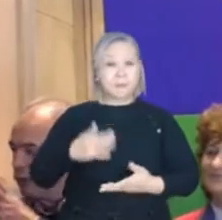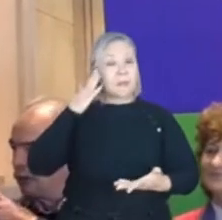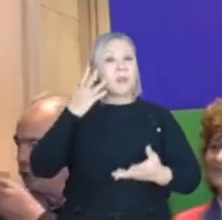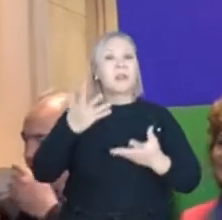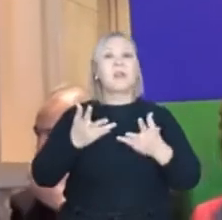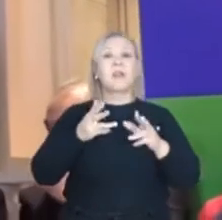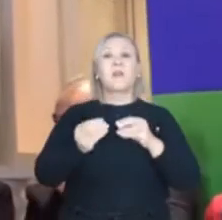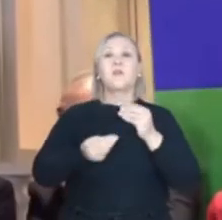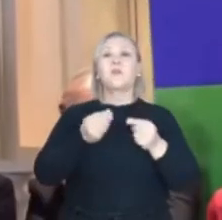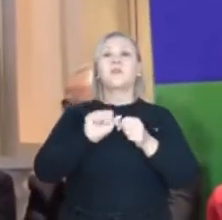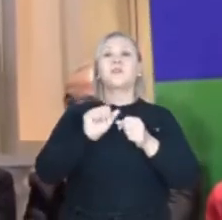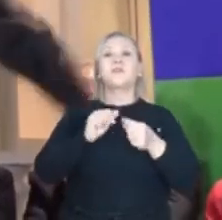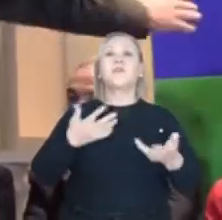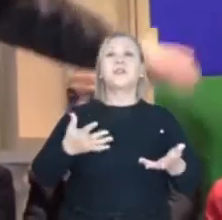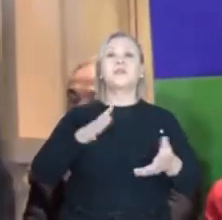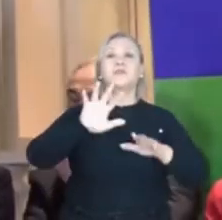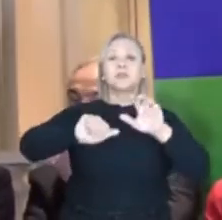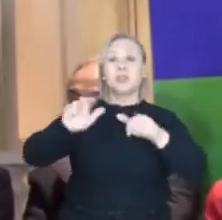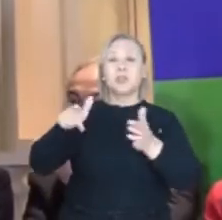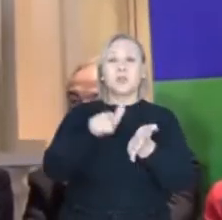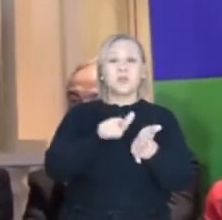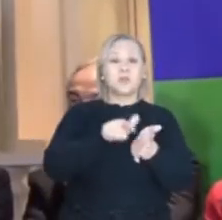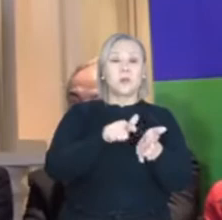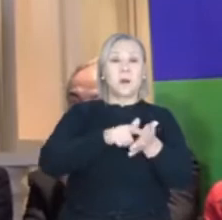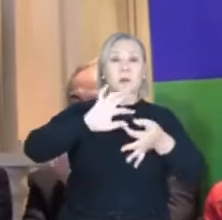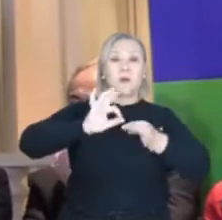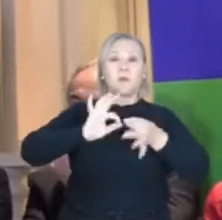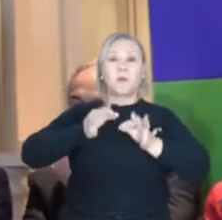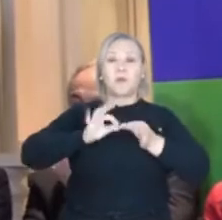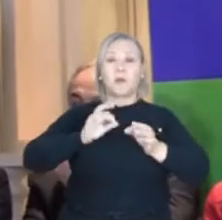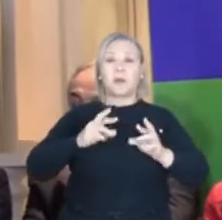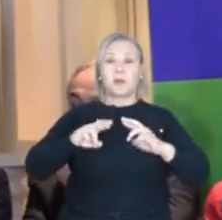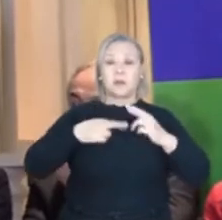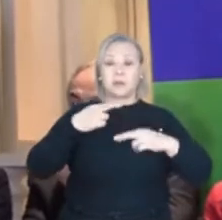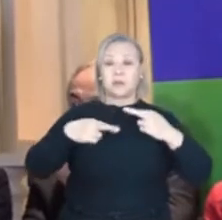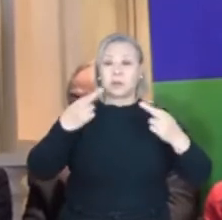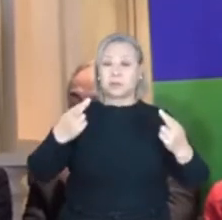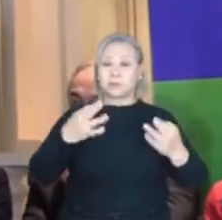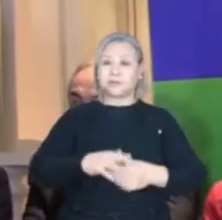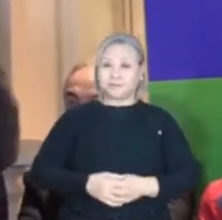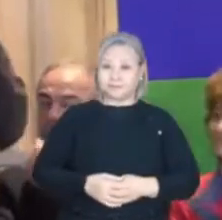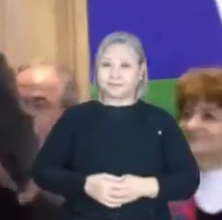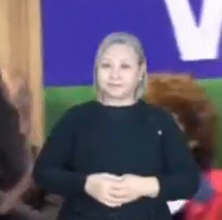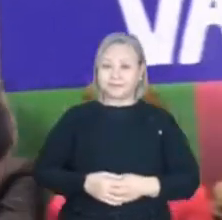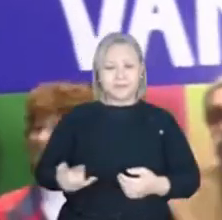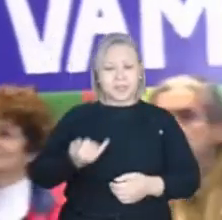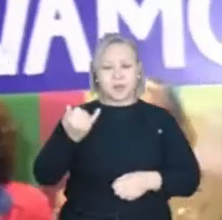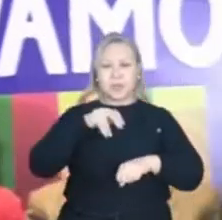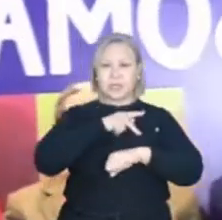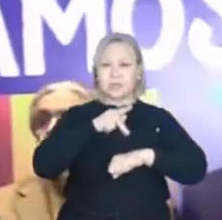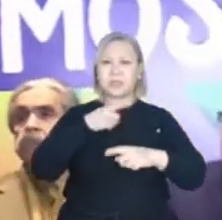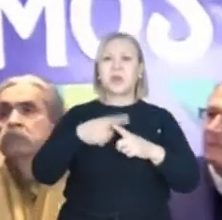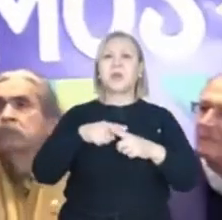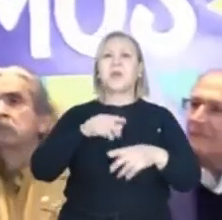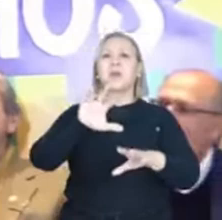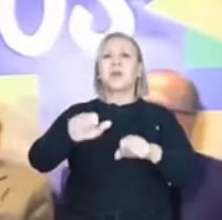gente fez com os catadores de papel quando a gente governava as cidades mais importantes desse país. Ou seja, por que comprar, pegar